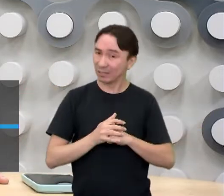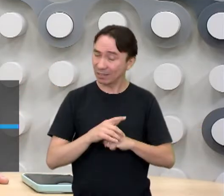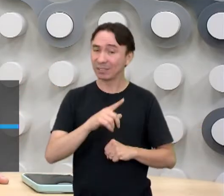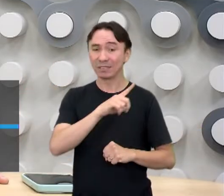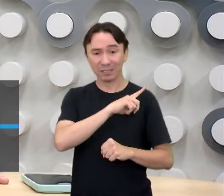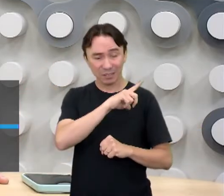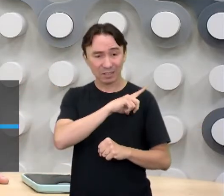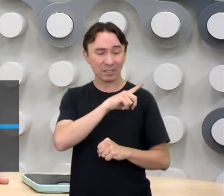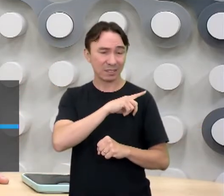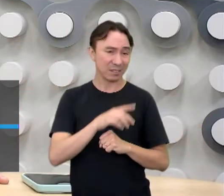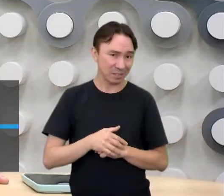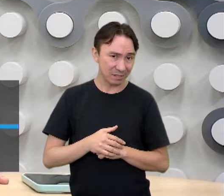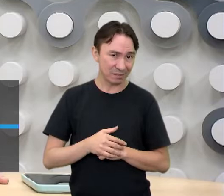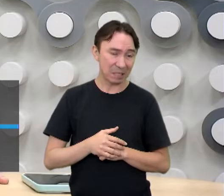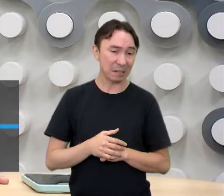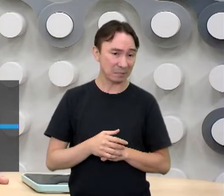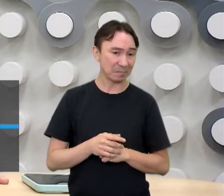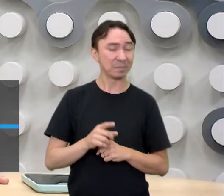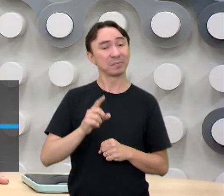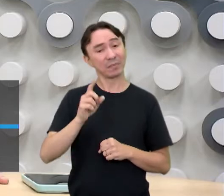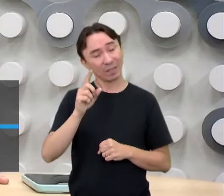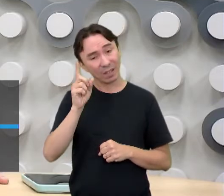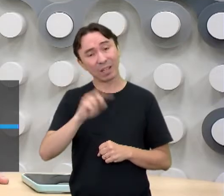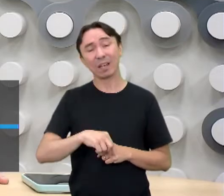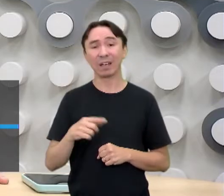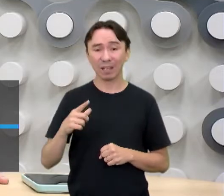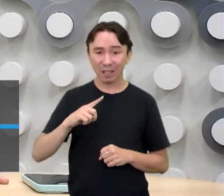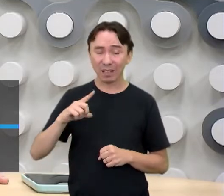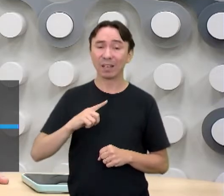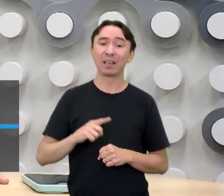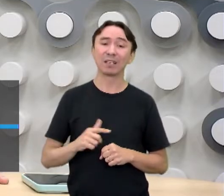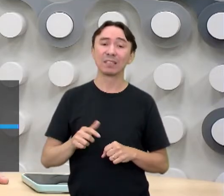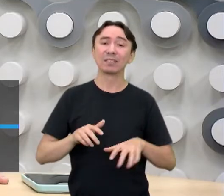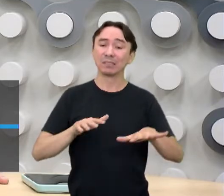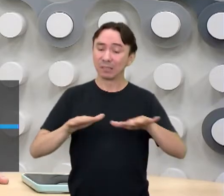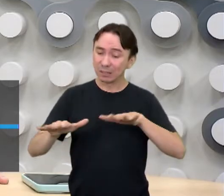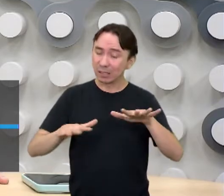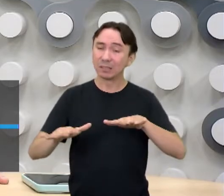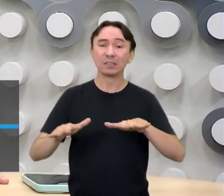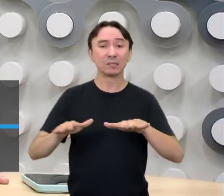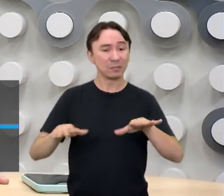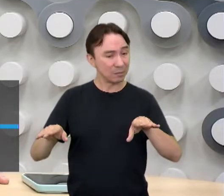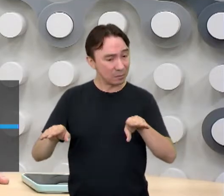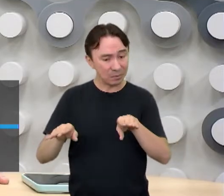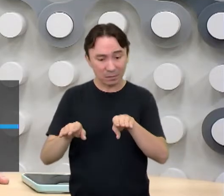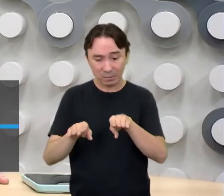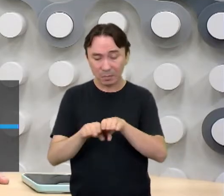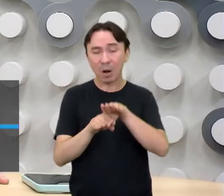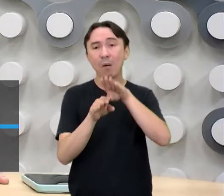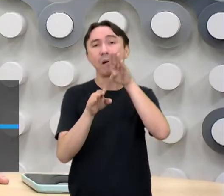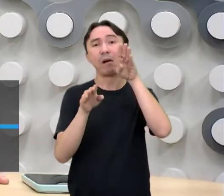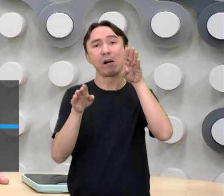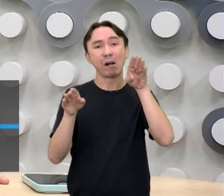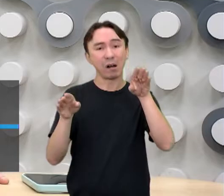gigantescas aí, os famosos tsunamis, vem por causa dessa questão aí de encontro de placas tectônicas, principalmente